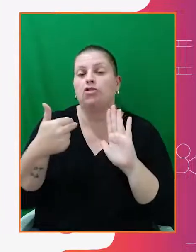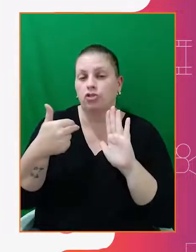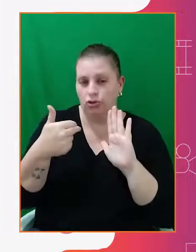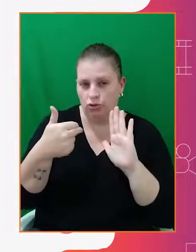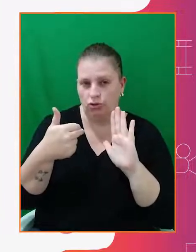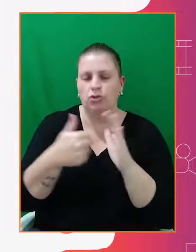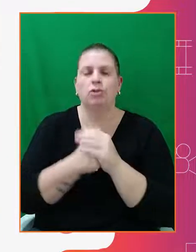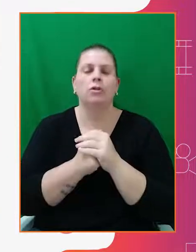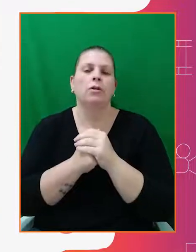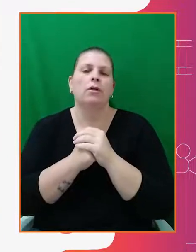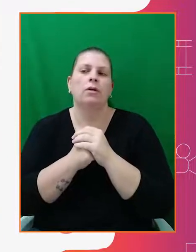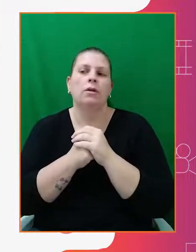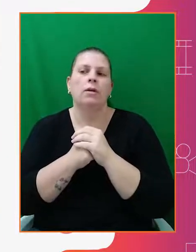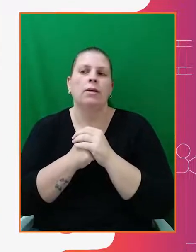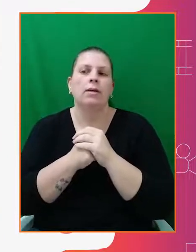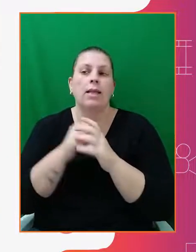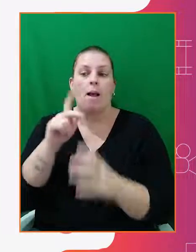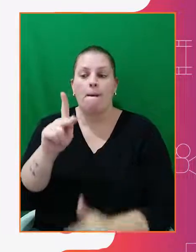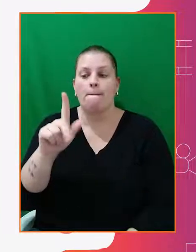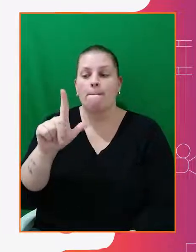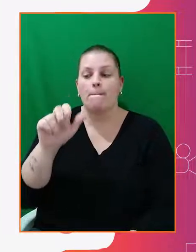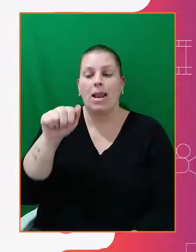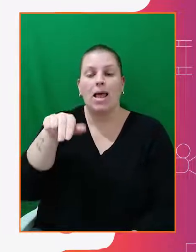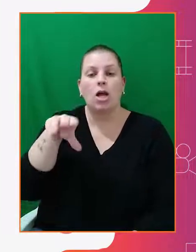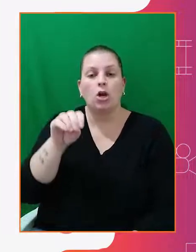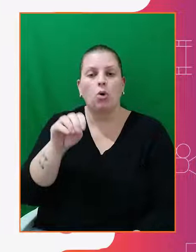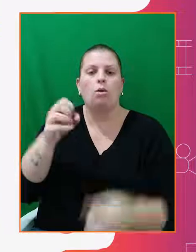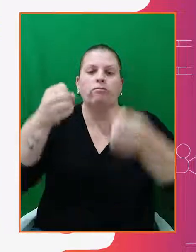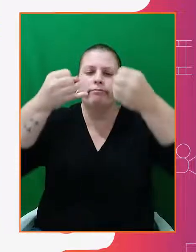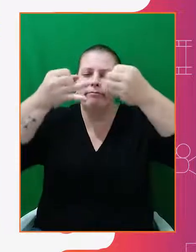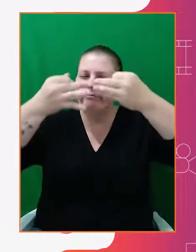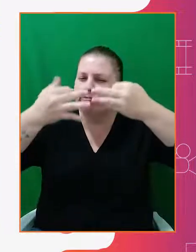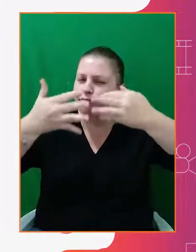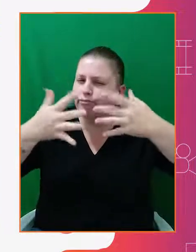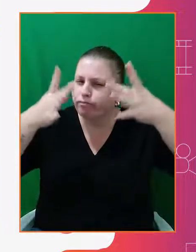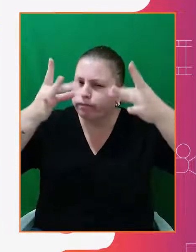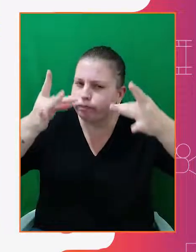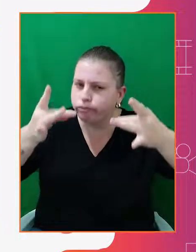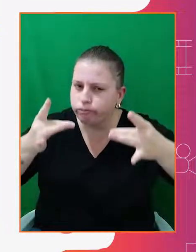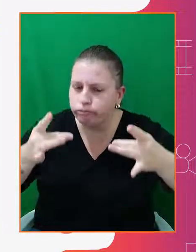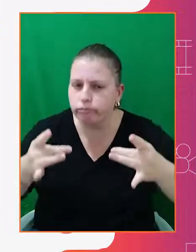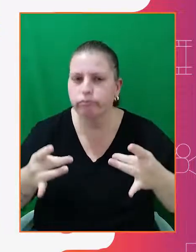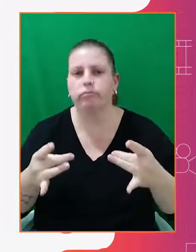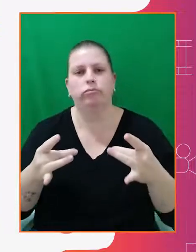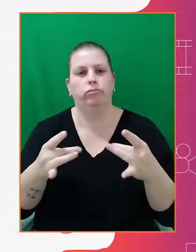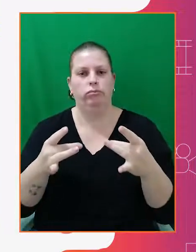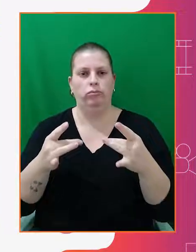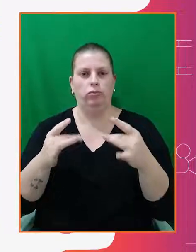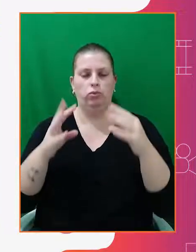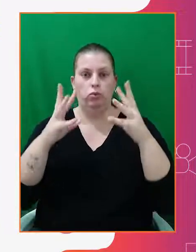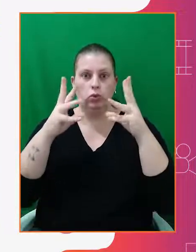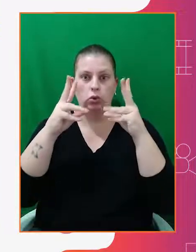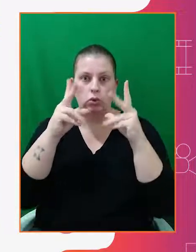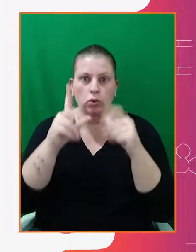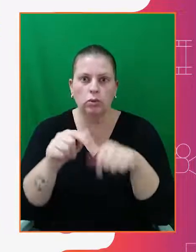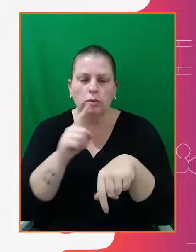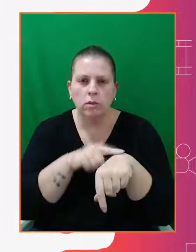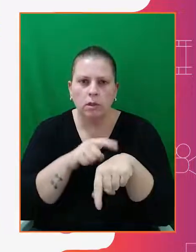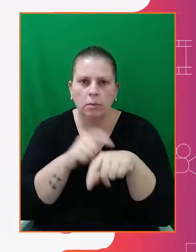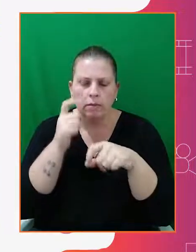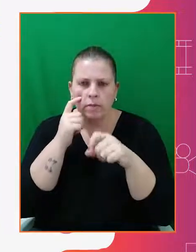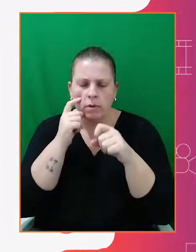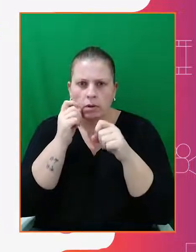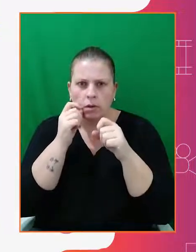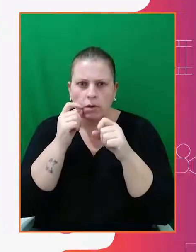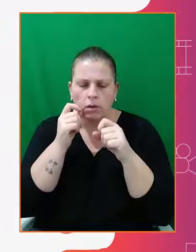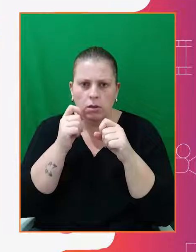como trabalha a nomenclatura. Eles são considerados planos descritivos, pois eles literalmente nos dá